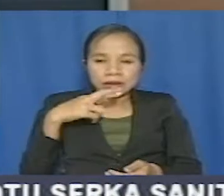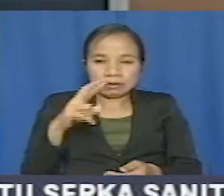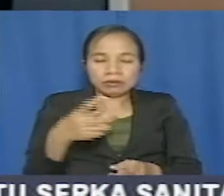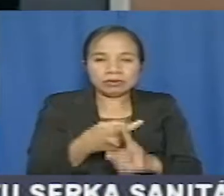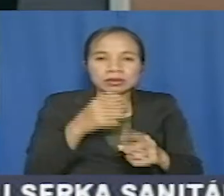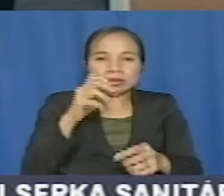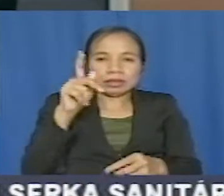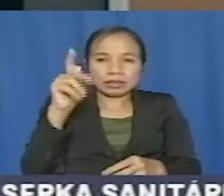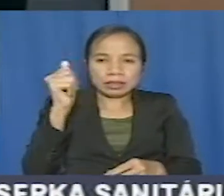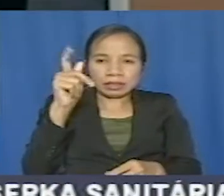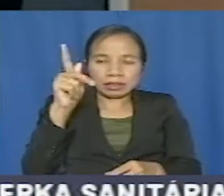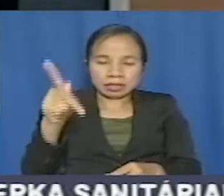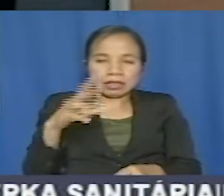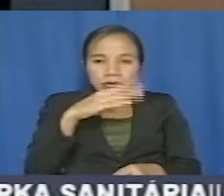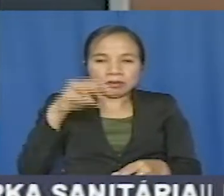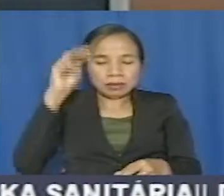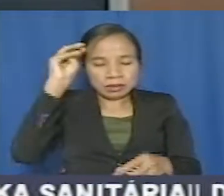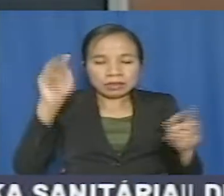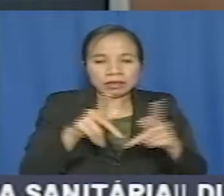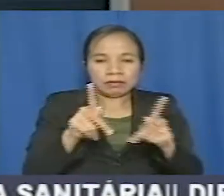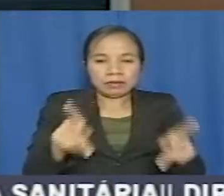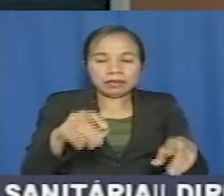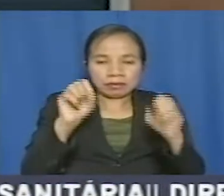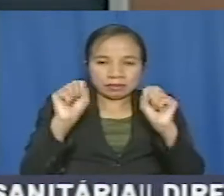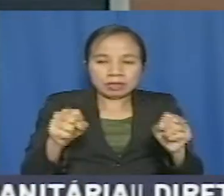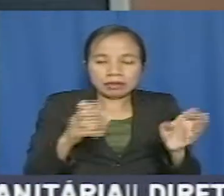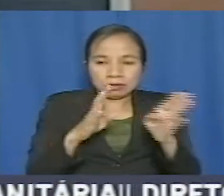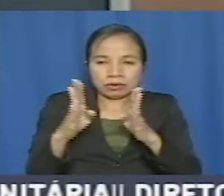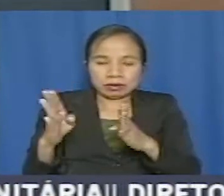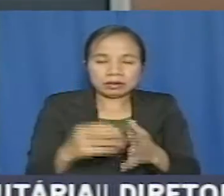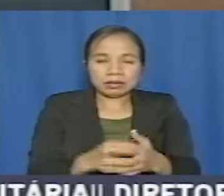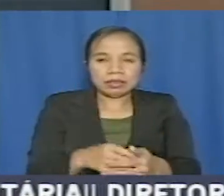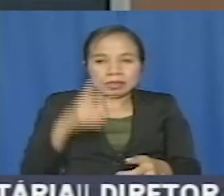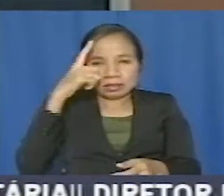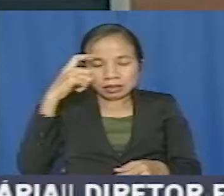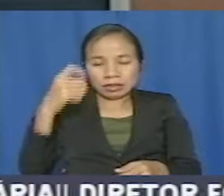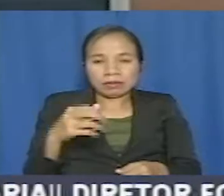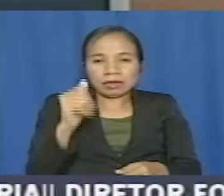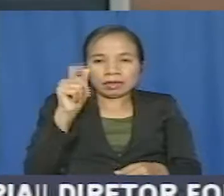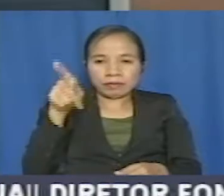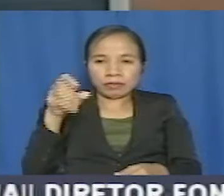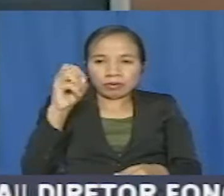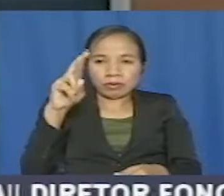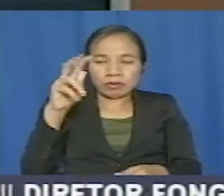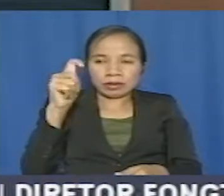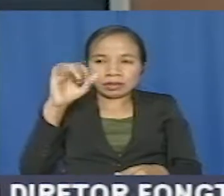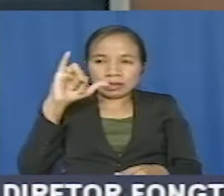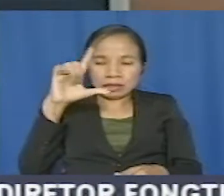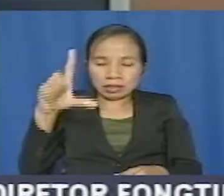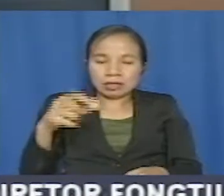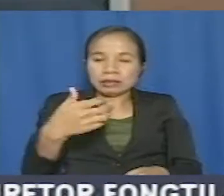o SICAP, o Ministério Público, atuvele processa pagamento, né? Tamba, aportil, se lebel halubotida, se encontro